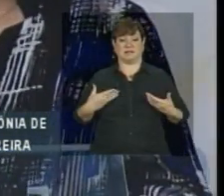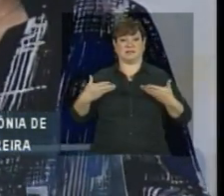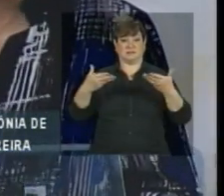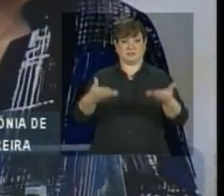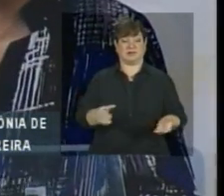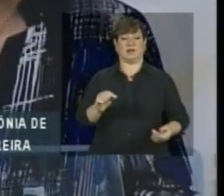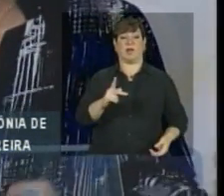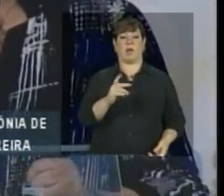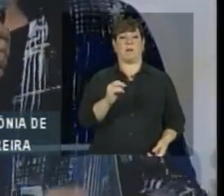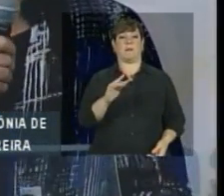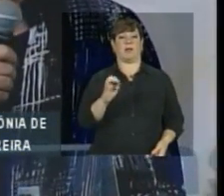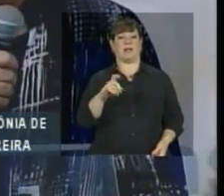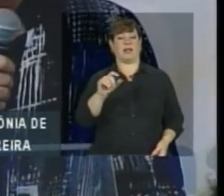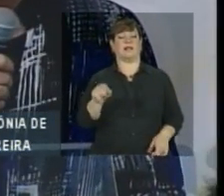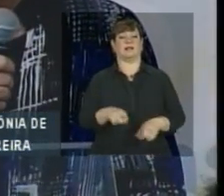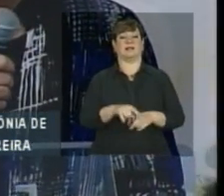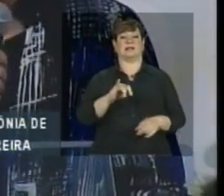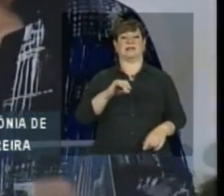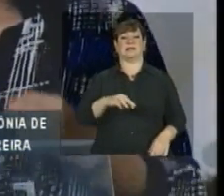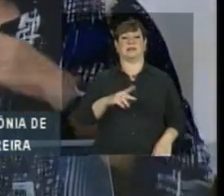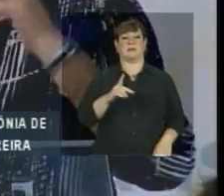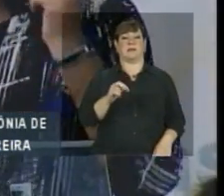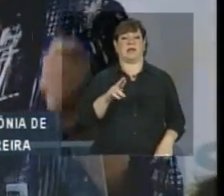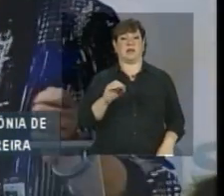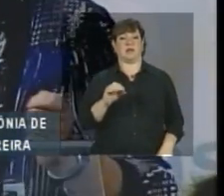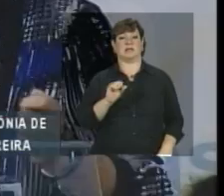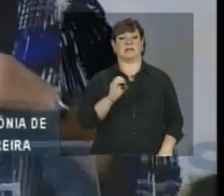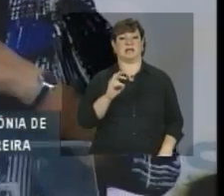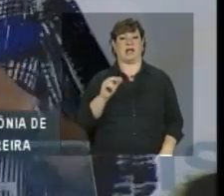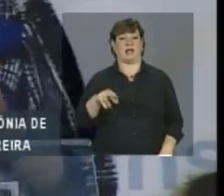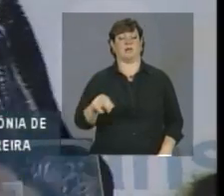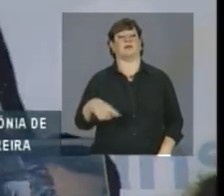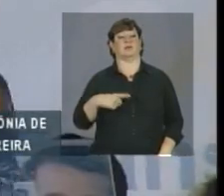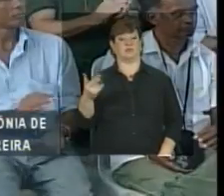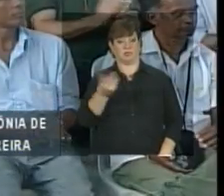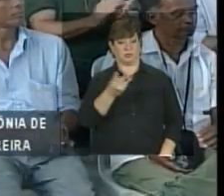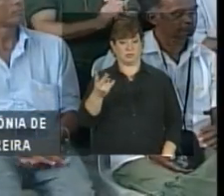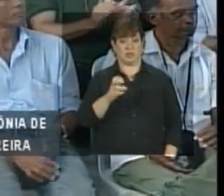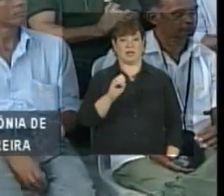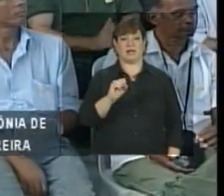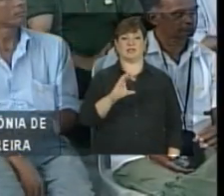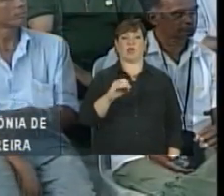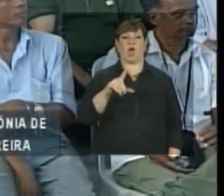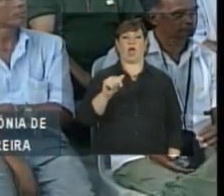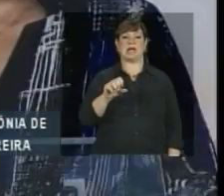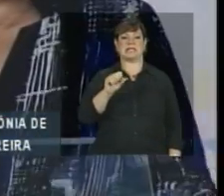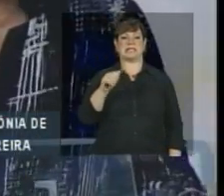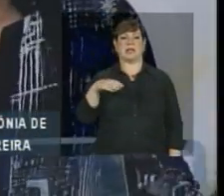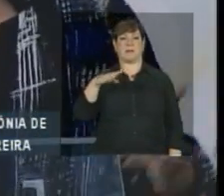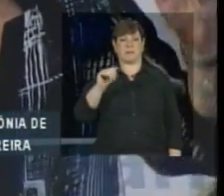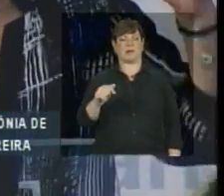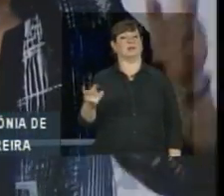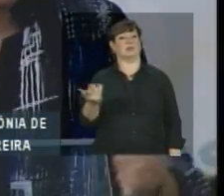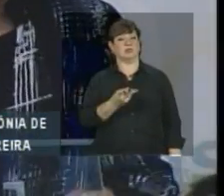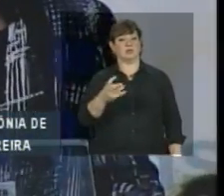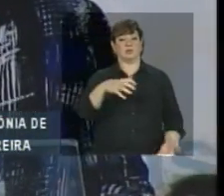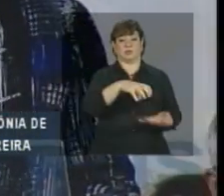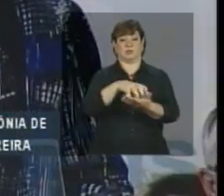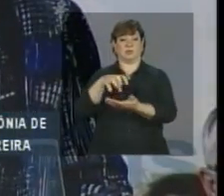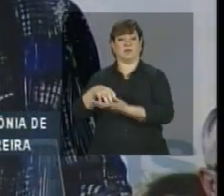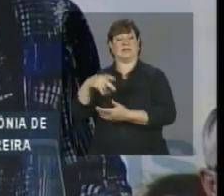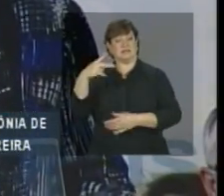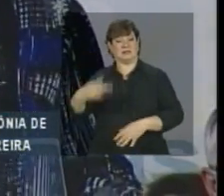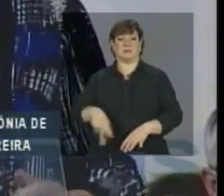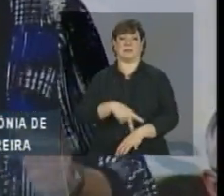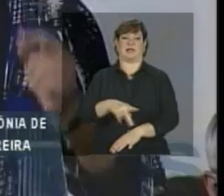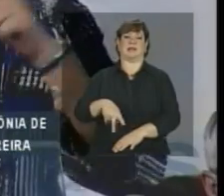pela Portela e pelo Império Serrano. A Portela e o Império Serrano são duas instituições desse